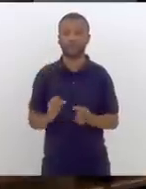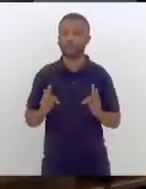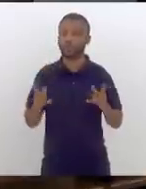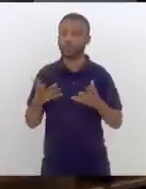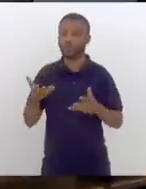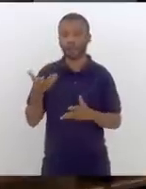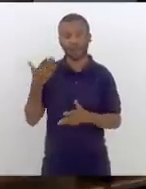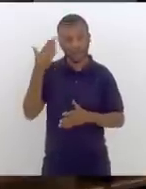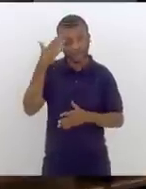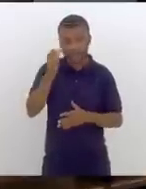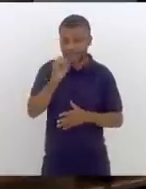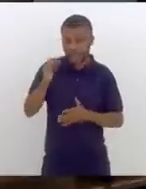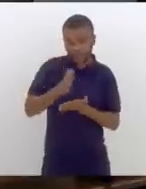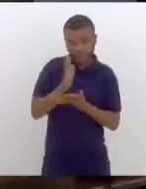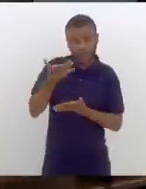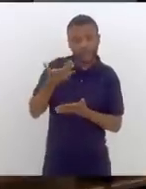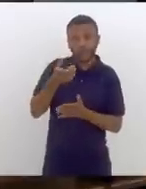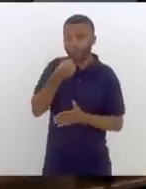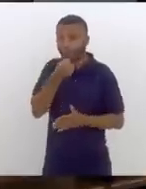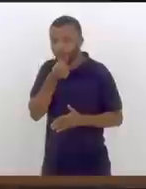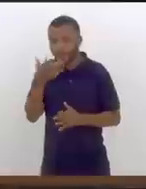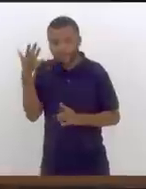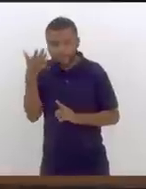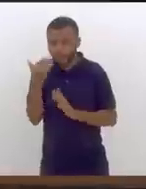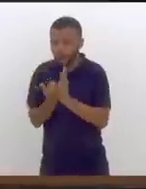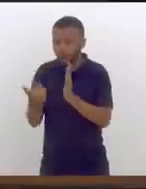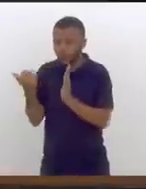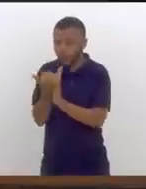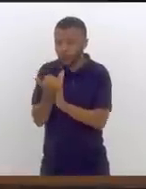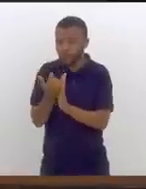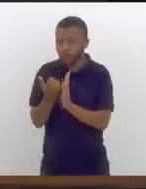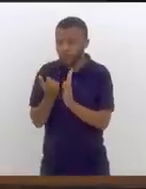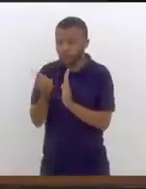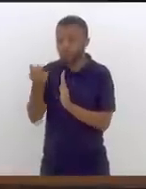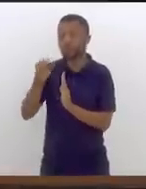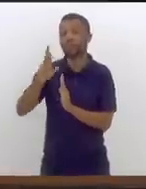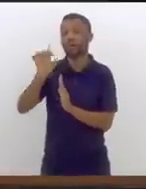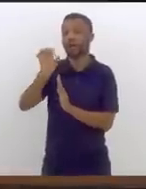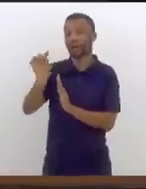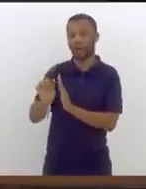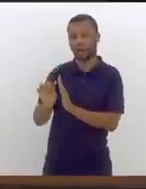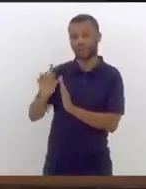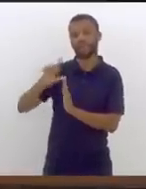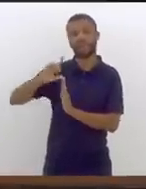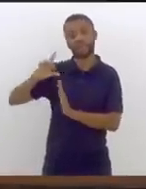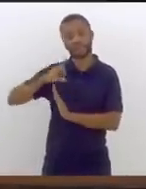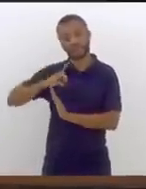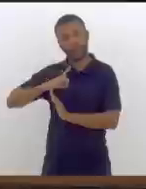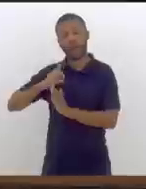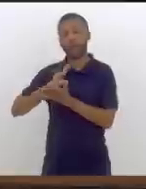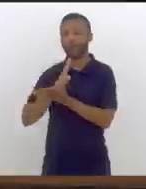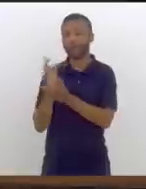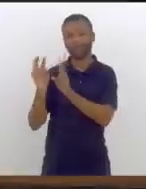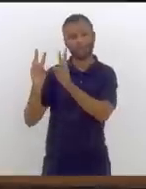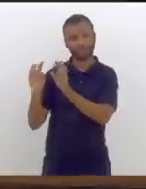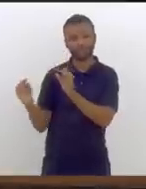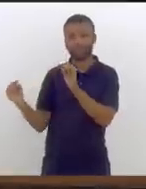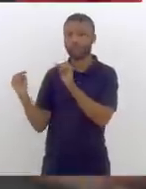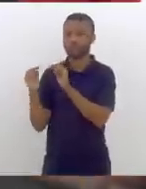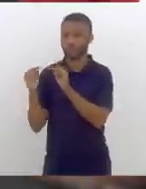saber se alguém quiser falar alguma coisa aqui o aumento do valor do Rais se vai ter alguma questão com relação a